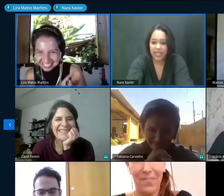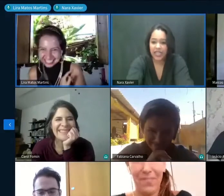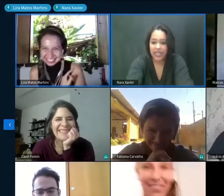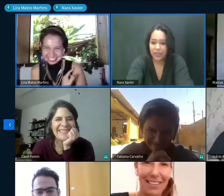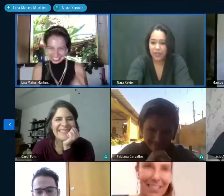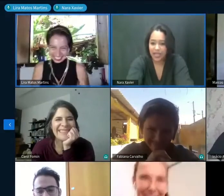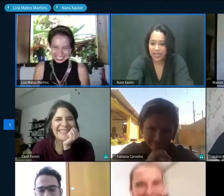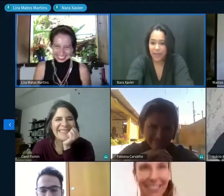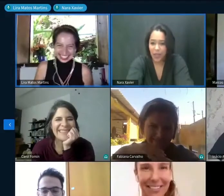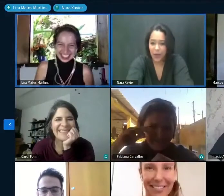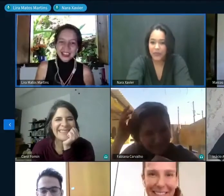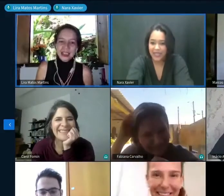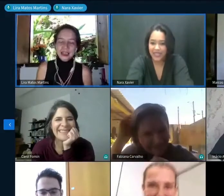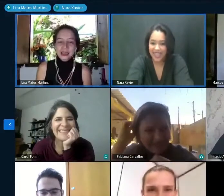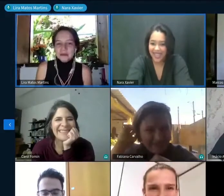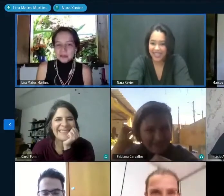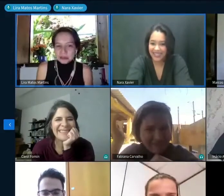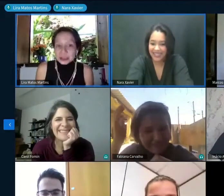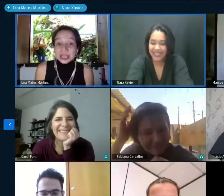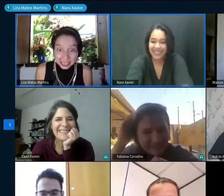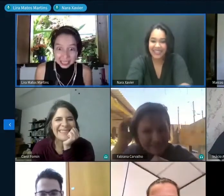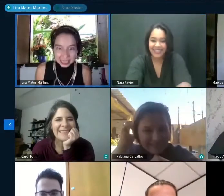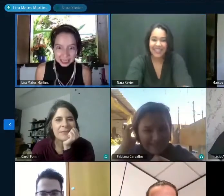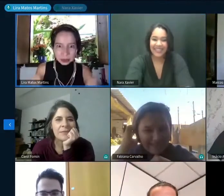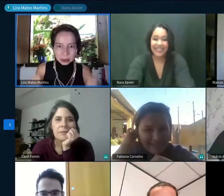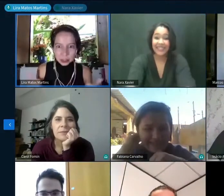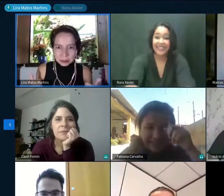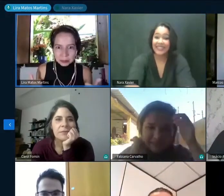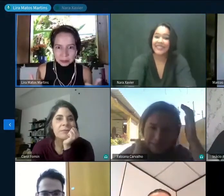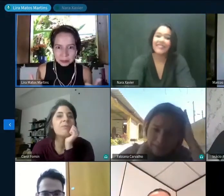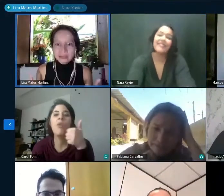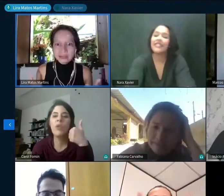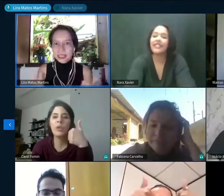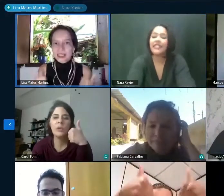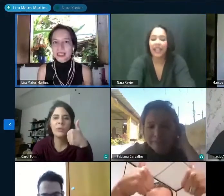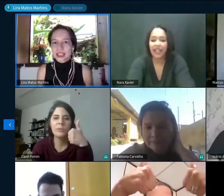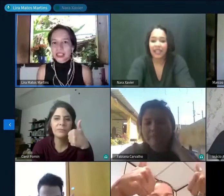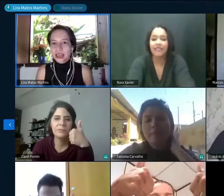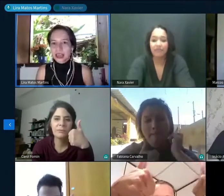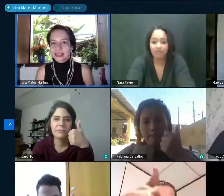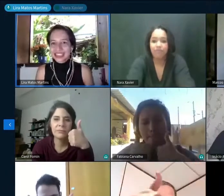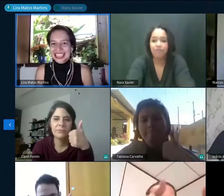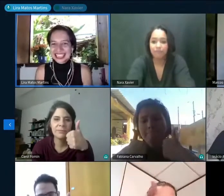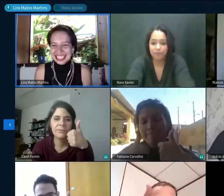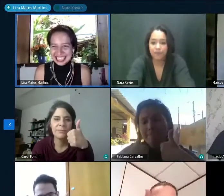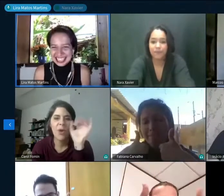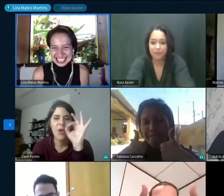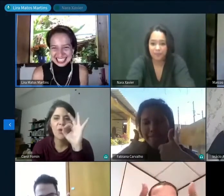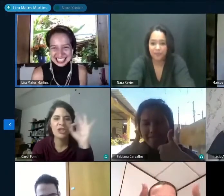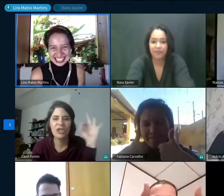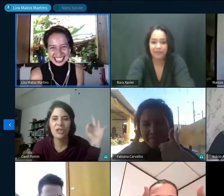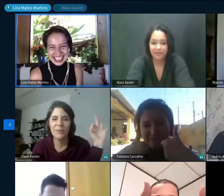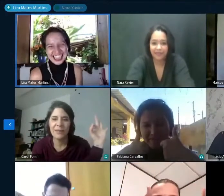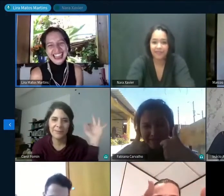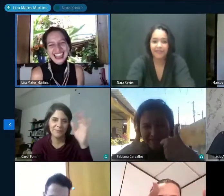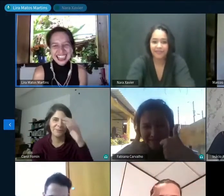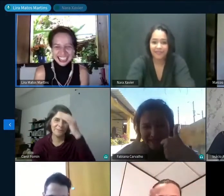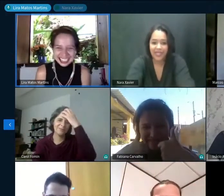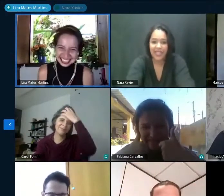E ainda responder as perguntas, né? E aí, respondi bem? O que vocês acharam?